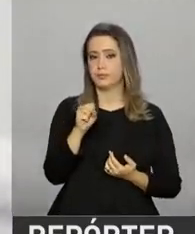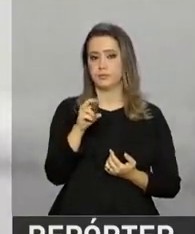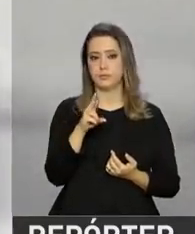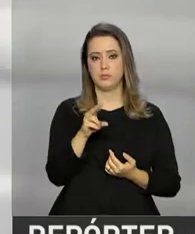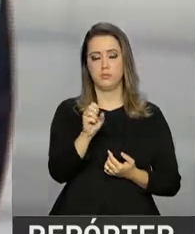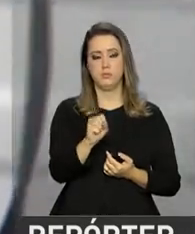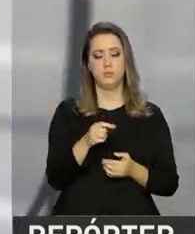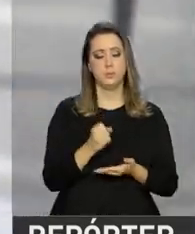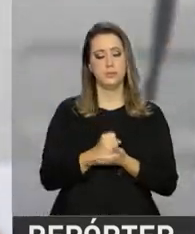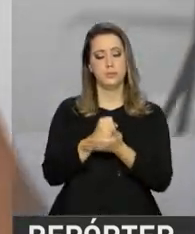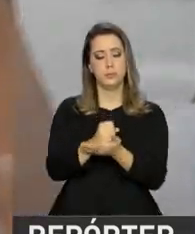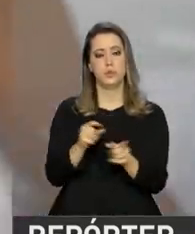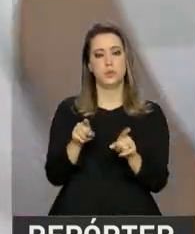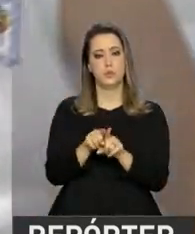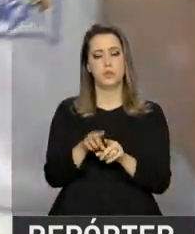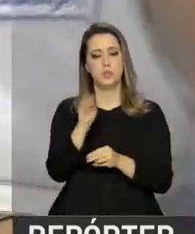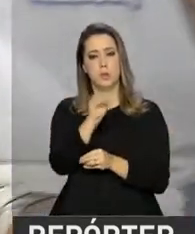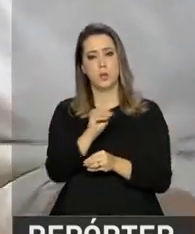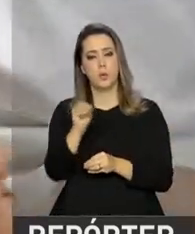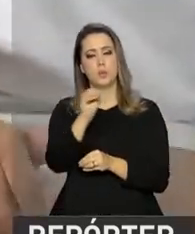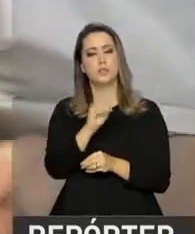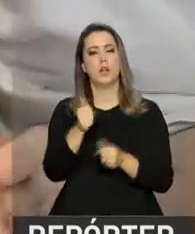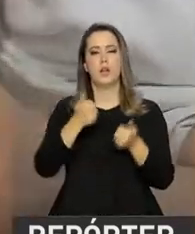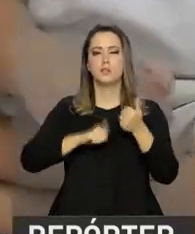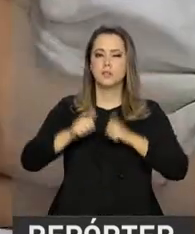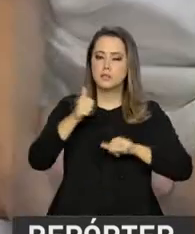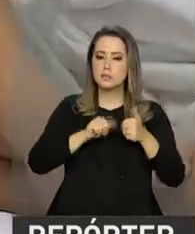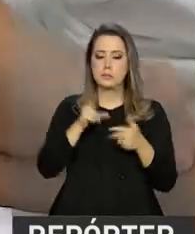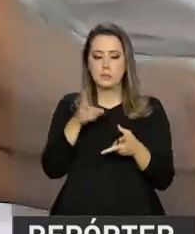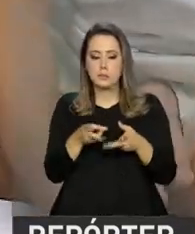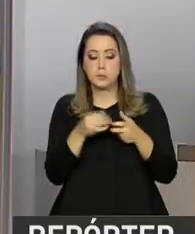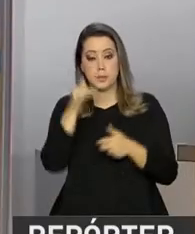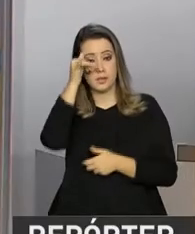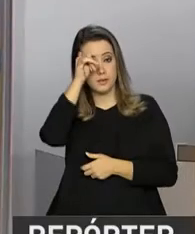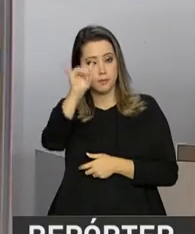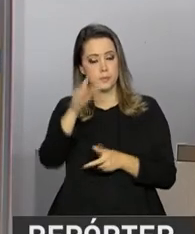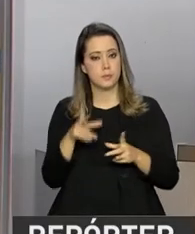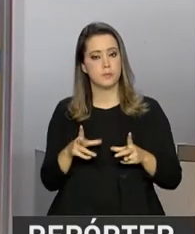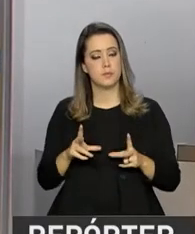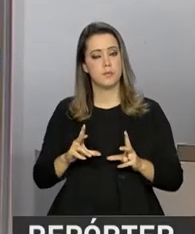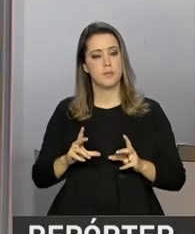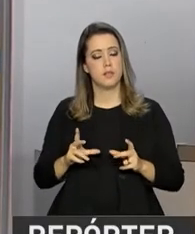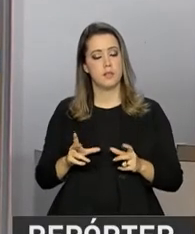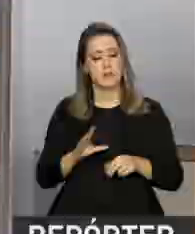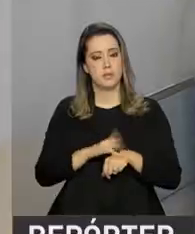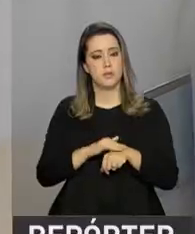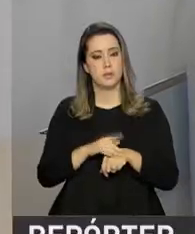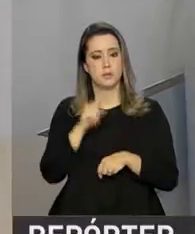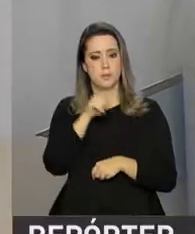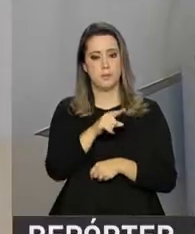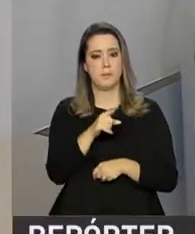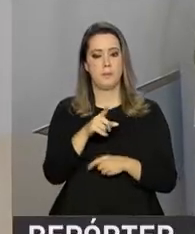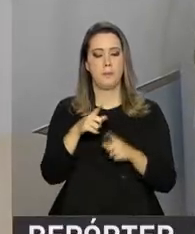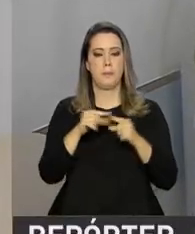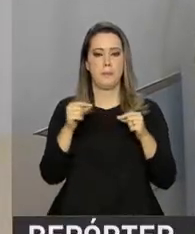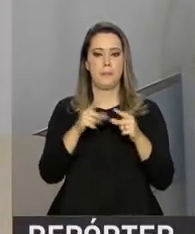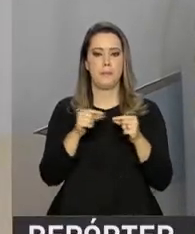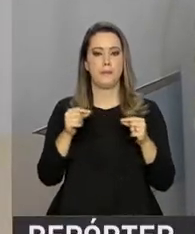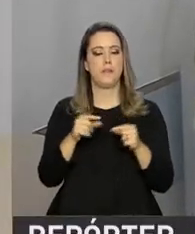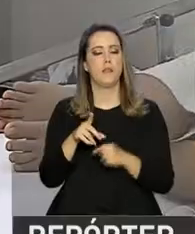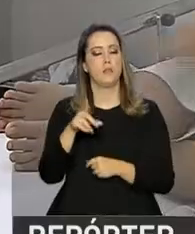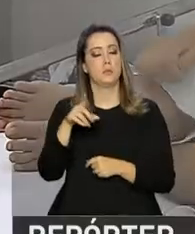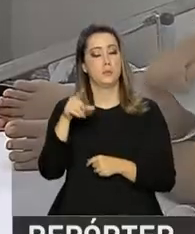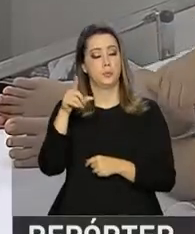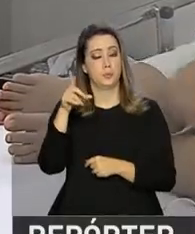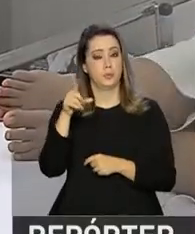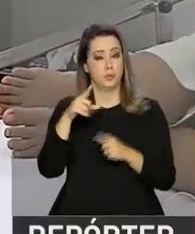de Saúde oferece exames e tratamento de combate à doença. Neste hospital, em Brasília, o acompanhamento